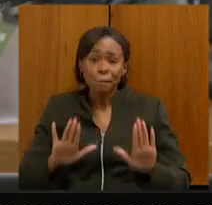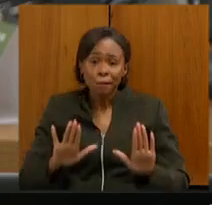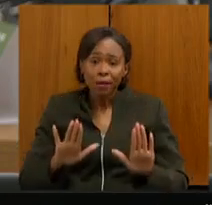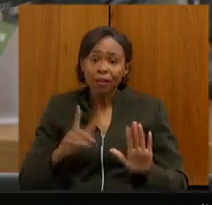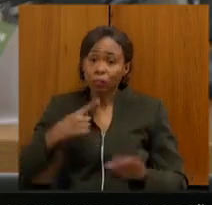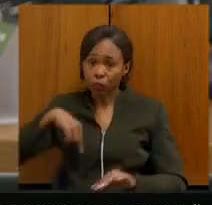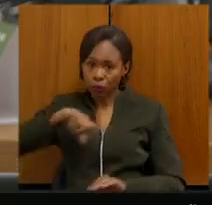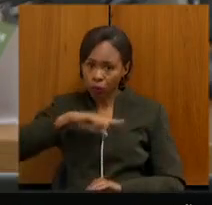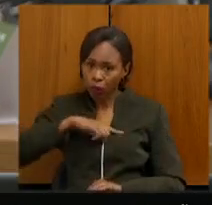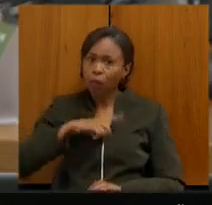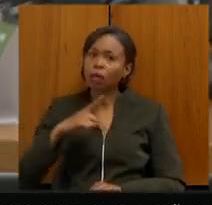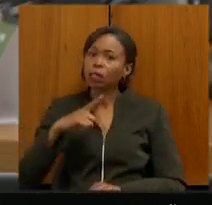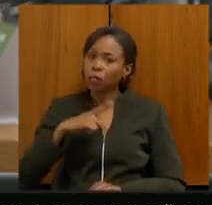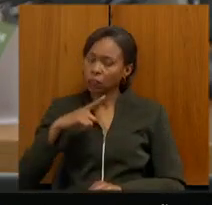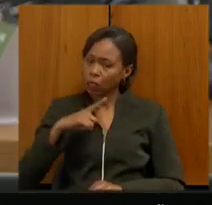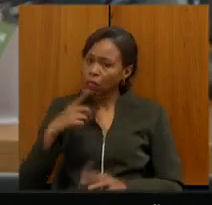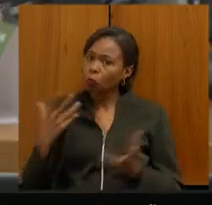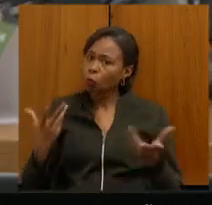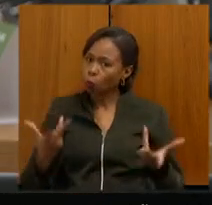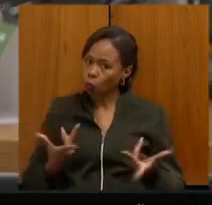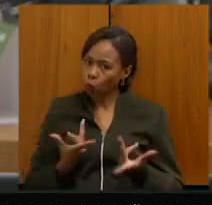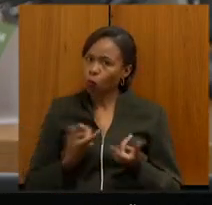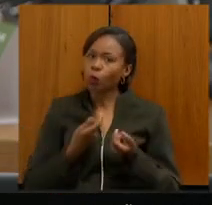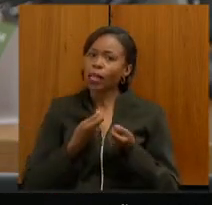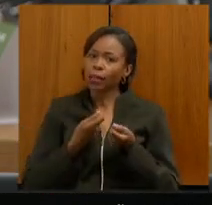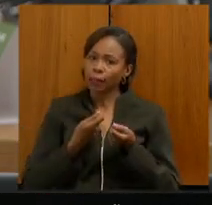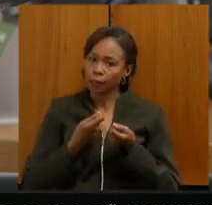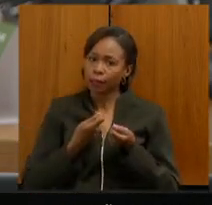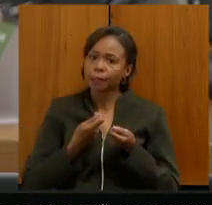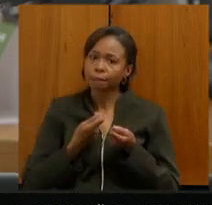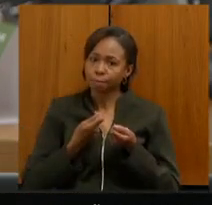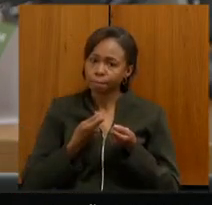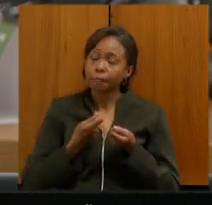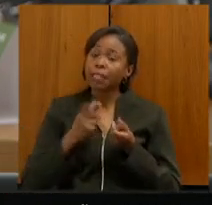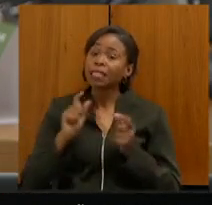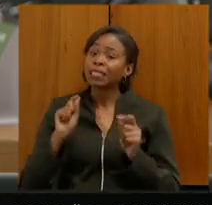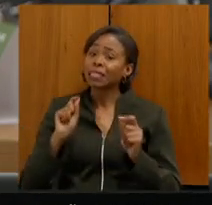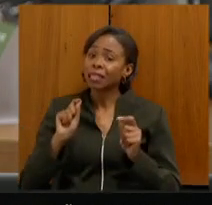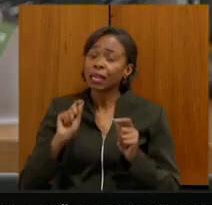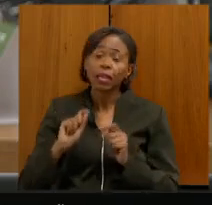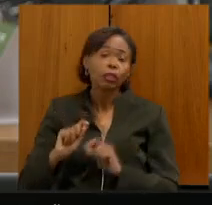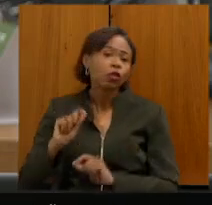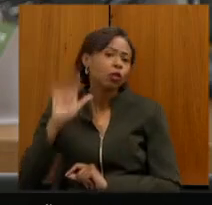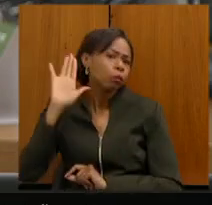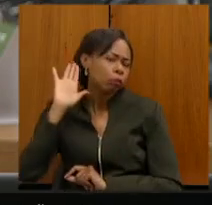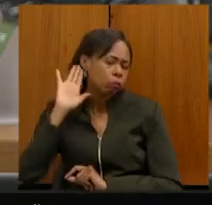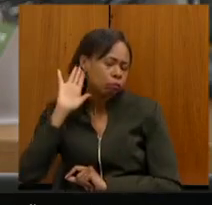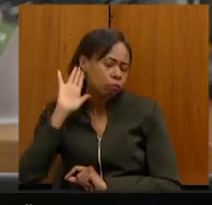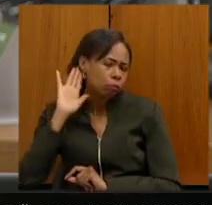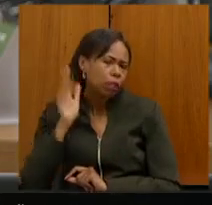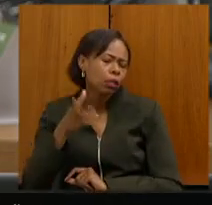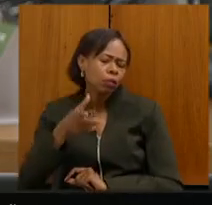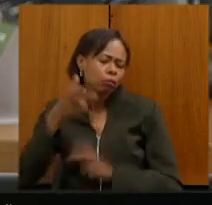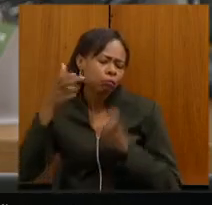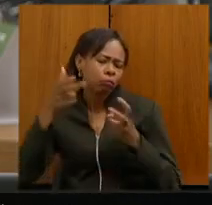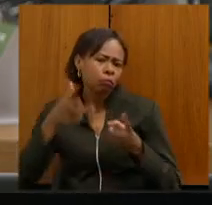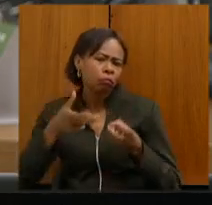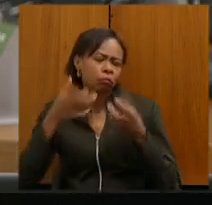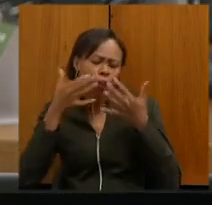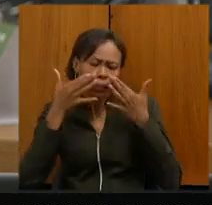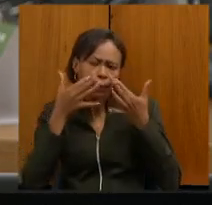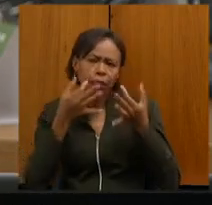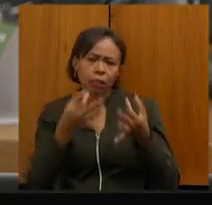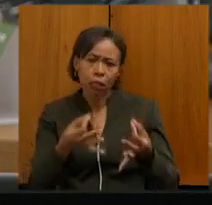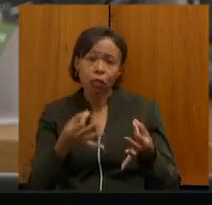a gente tem uma qualidade no que tange a capacidade de escuta que é entender que governança hoje não seria todos não é